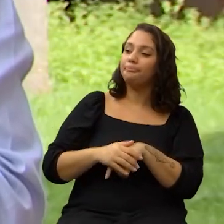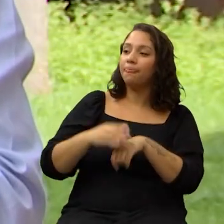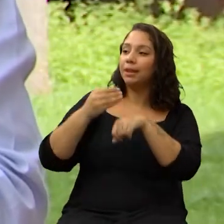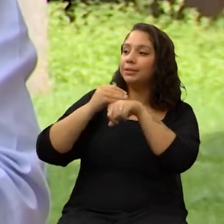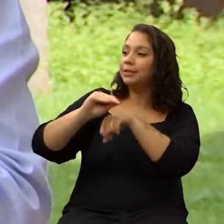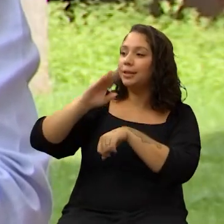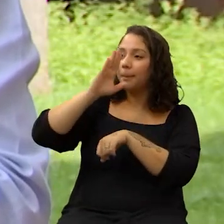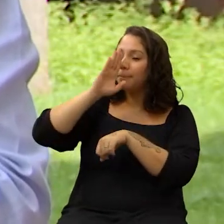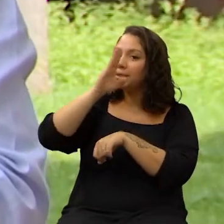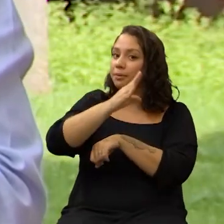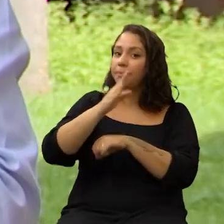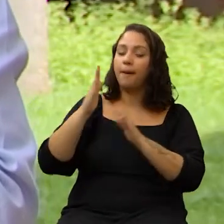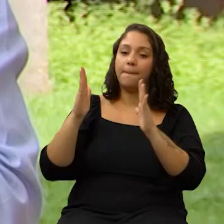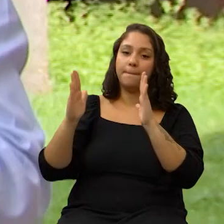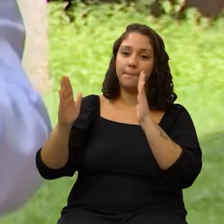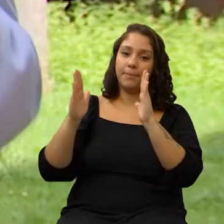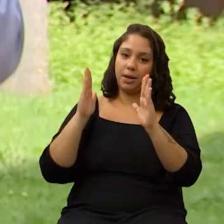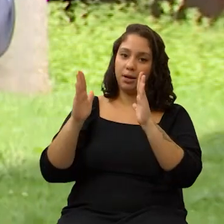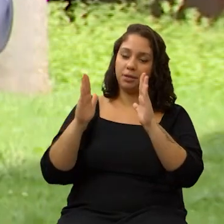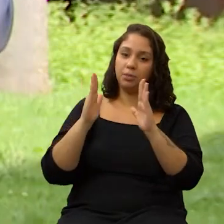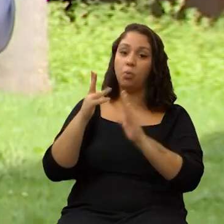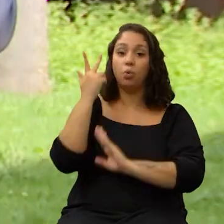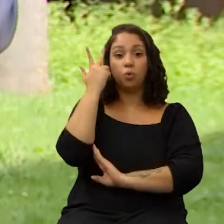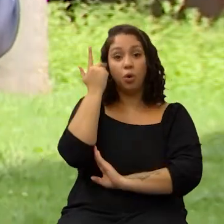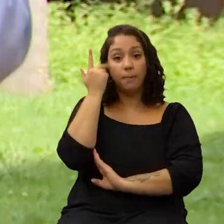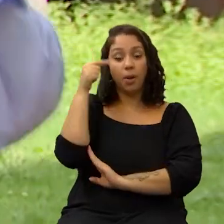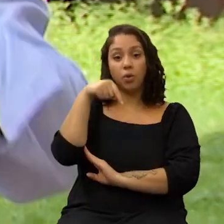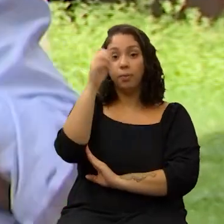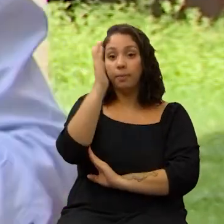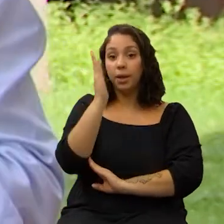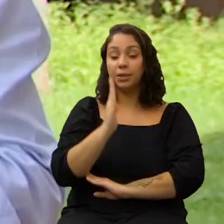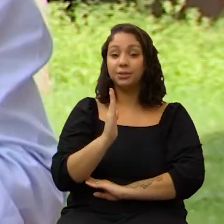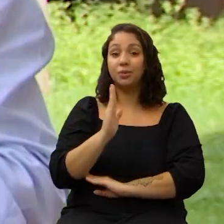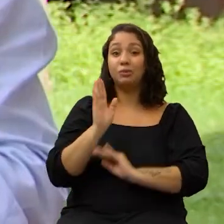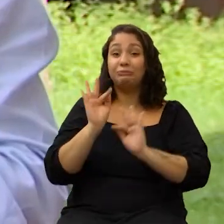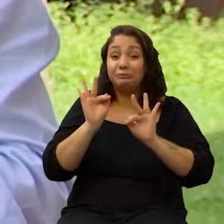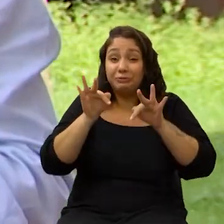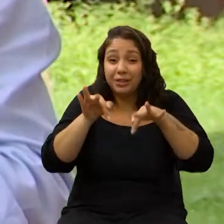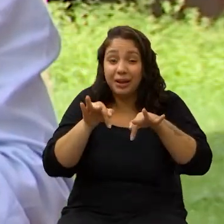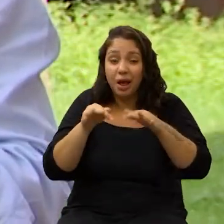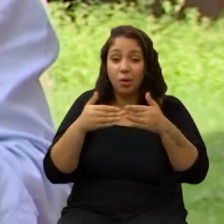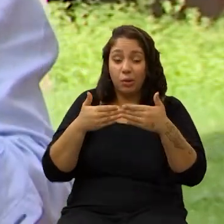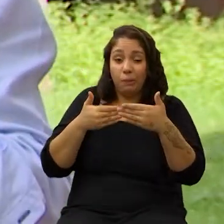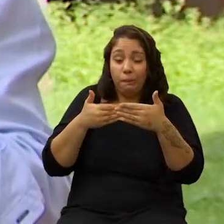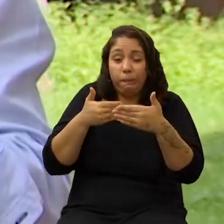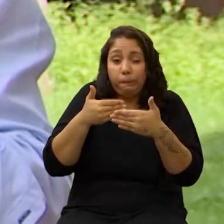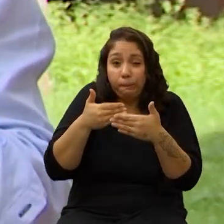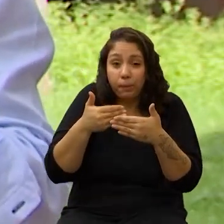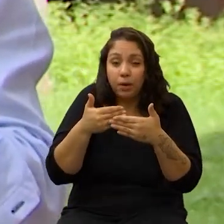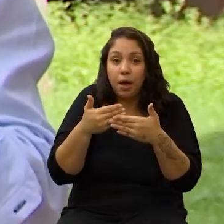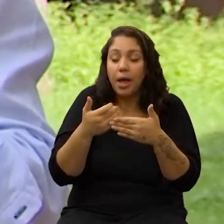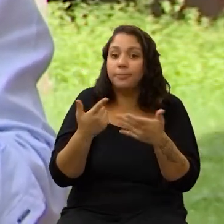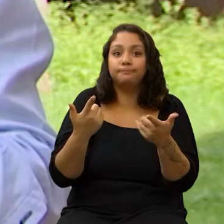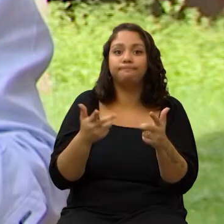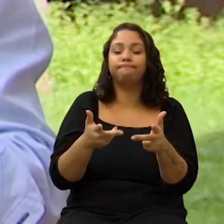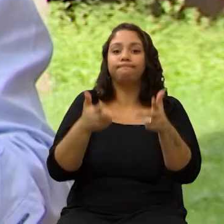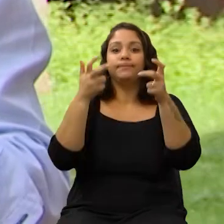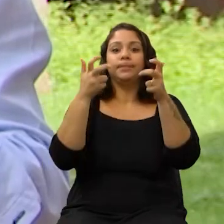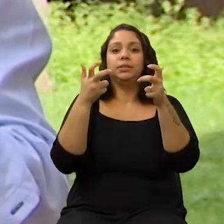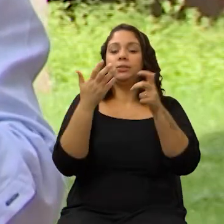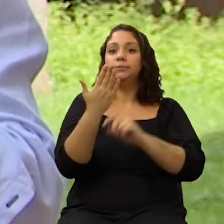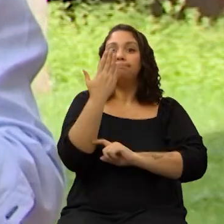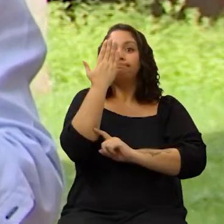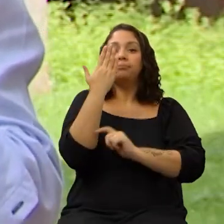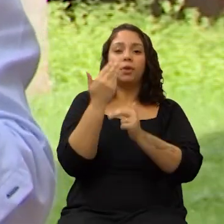é principalmente em relação ao prazo. É muito comum no Brasil as pessoas deixarem isso para a última hora e às vezes na última hora, no último minuto, você